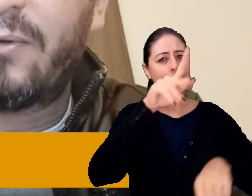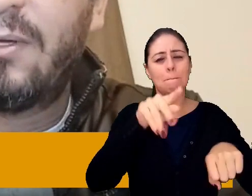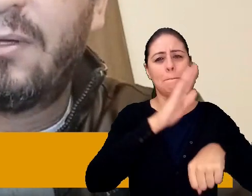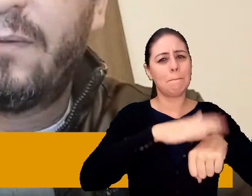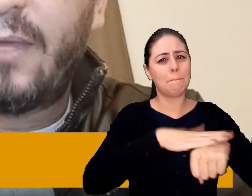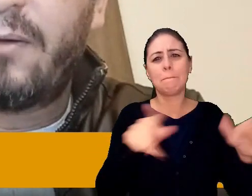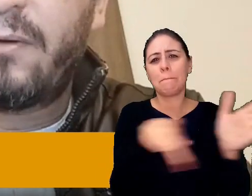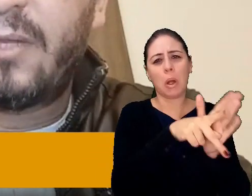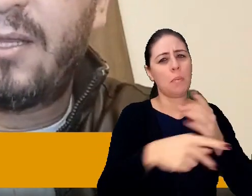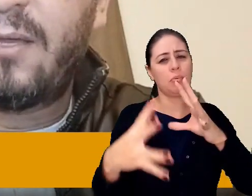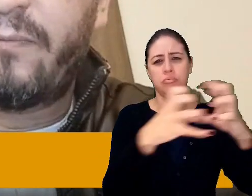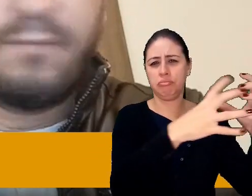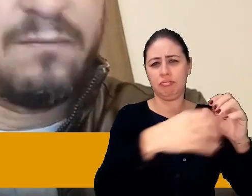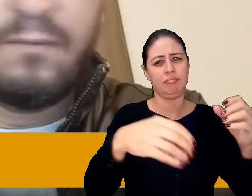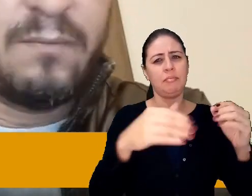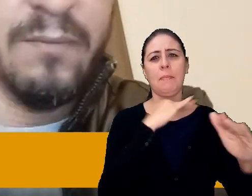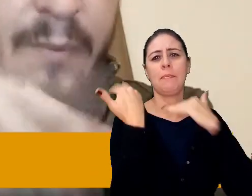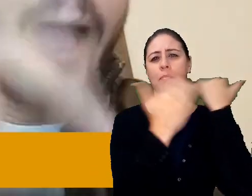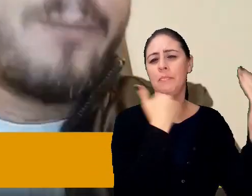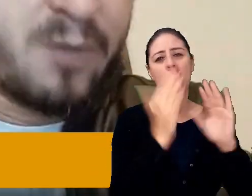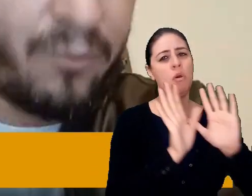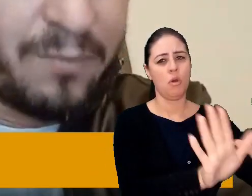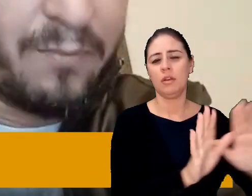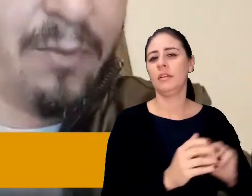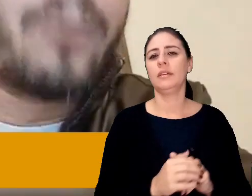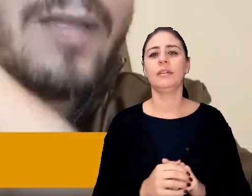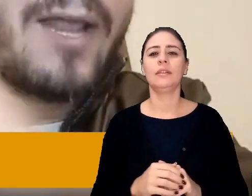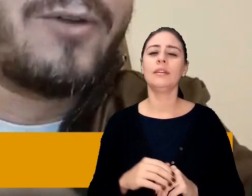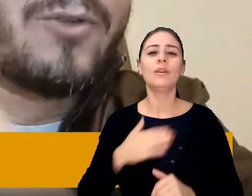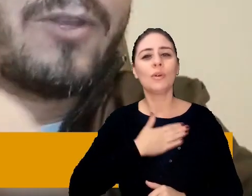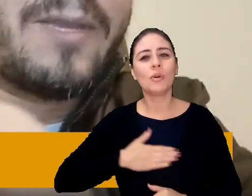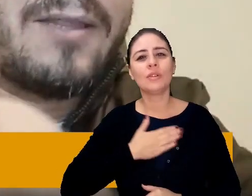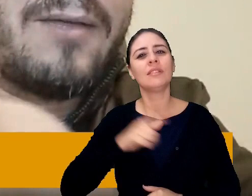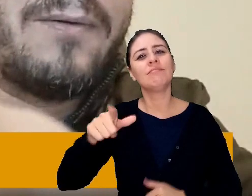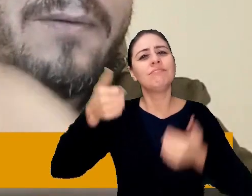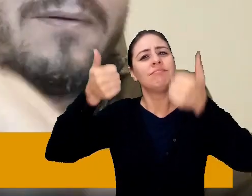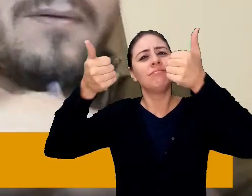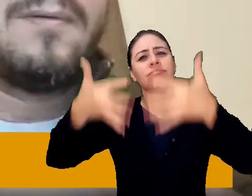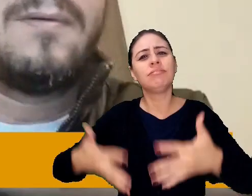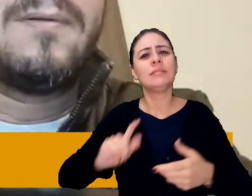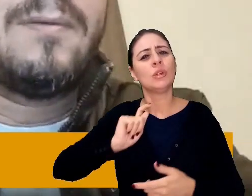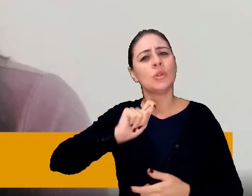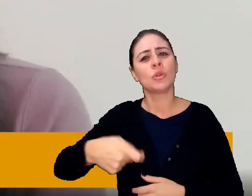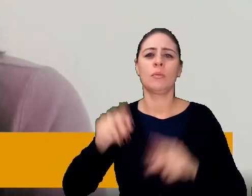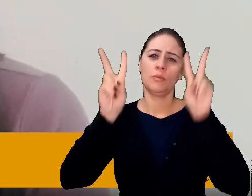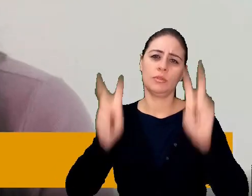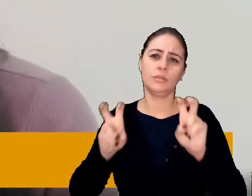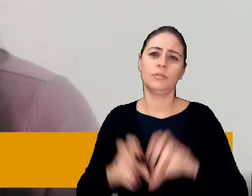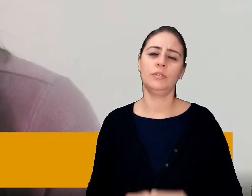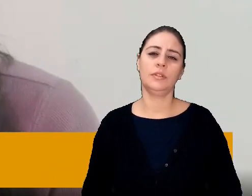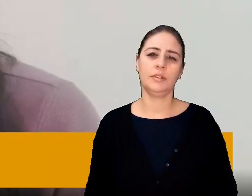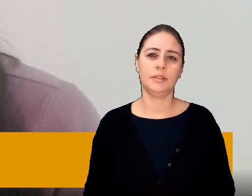arriscado, né, gostaria, assim, de uma rápida, as considerações Sim. suas sobre a questão. O